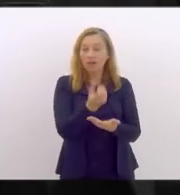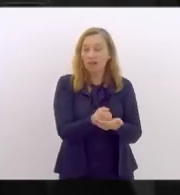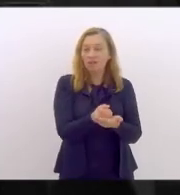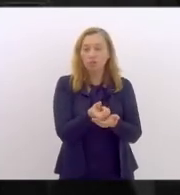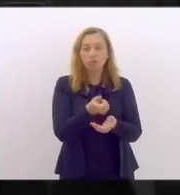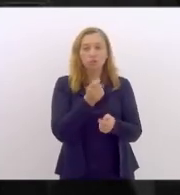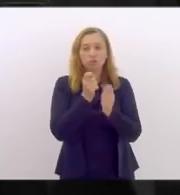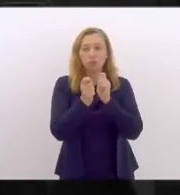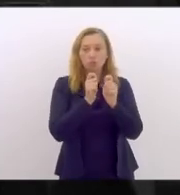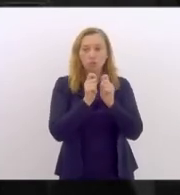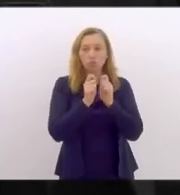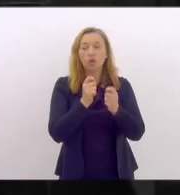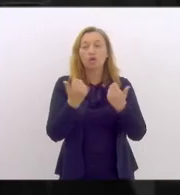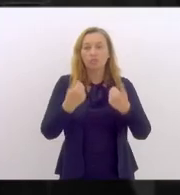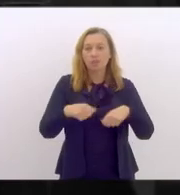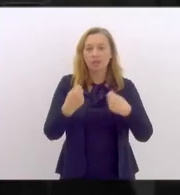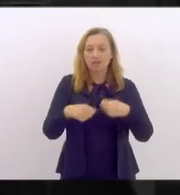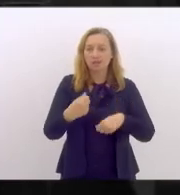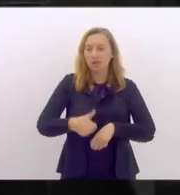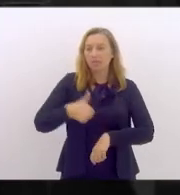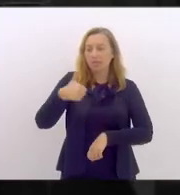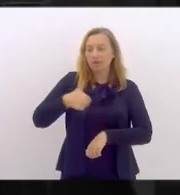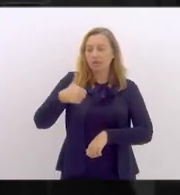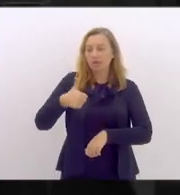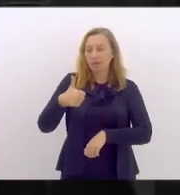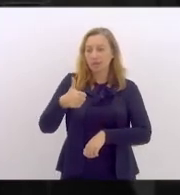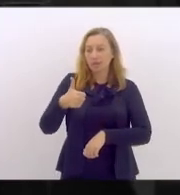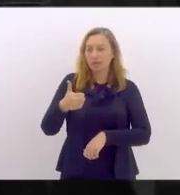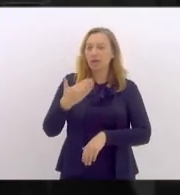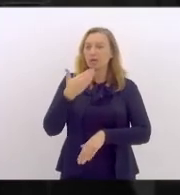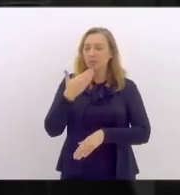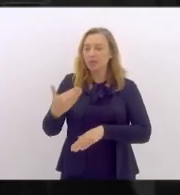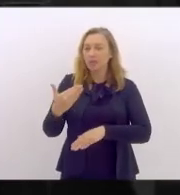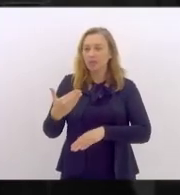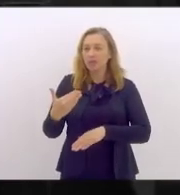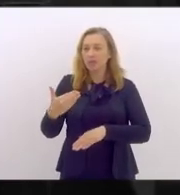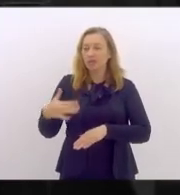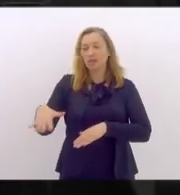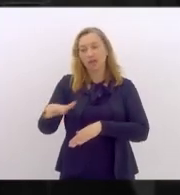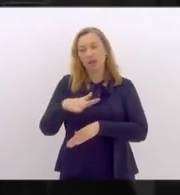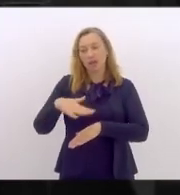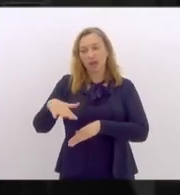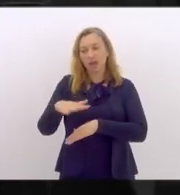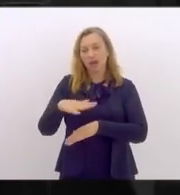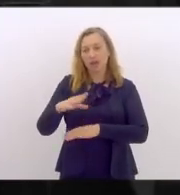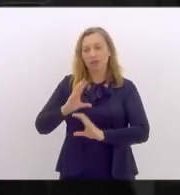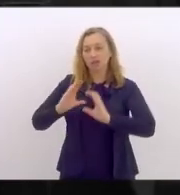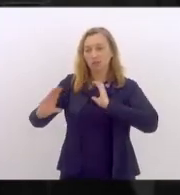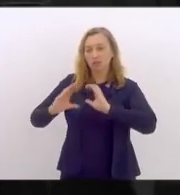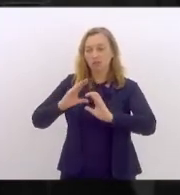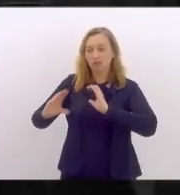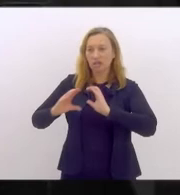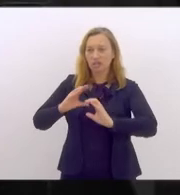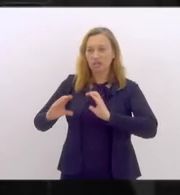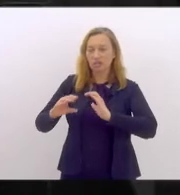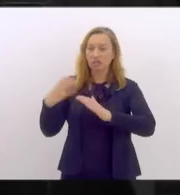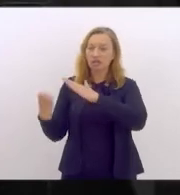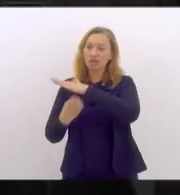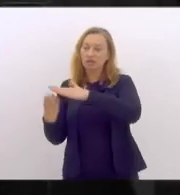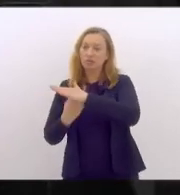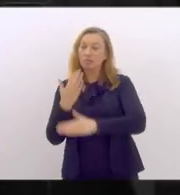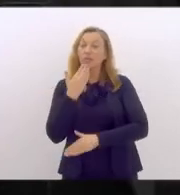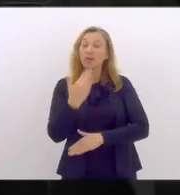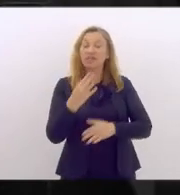que precisava entrar em contato com assessoria de comunicação da SuperVia para solicitar autorização